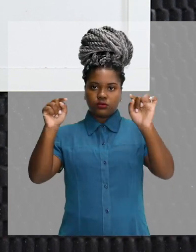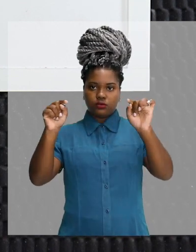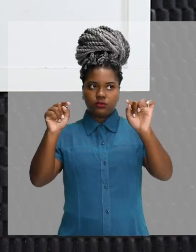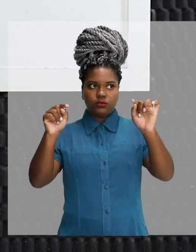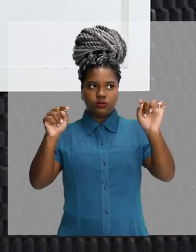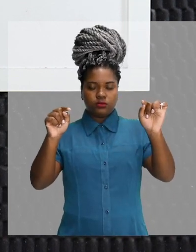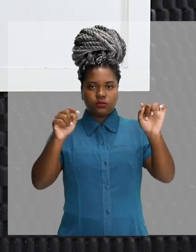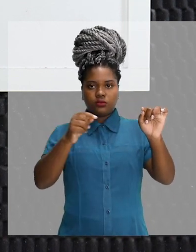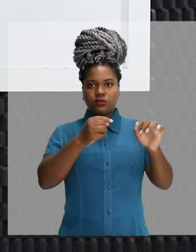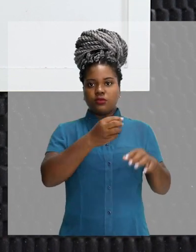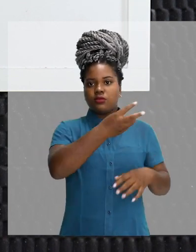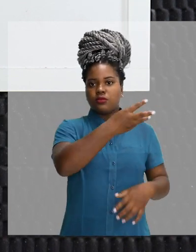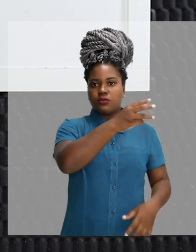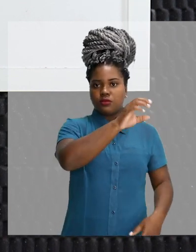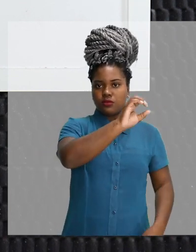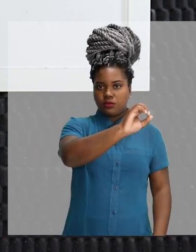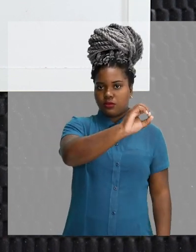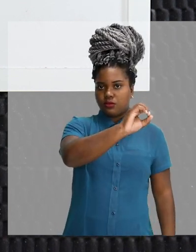Ele é o 30.